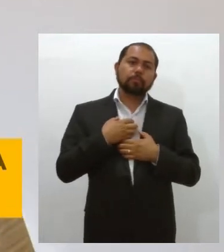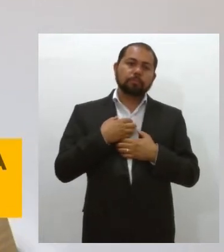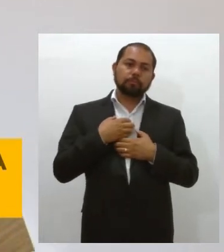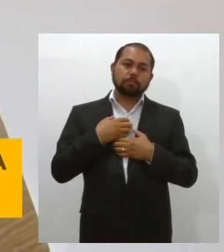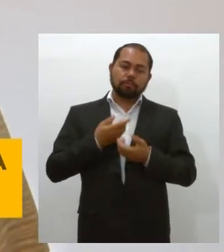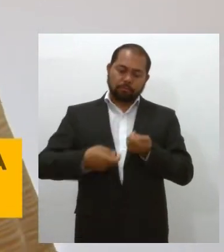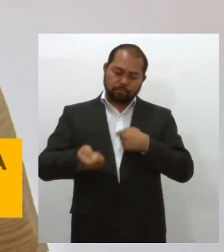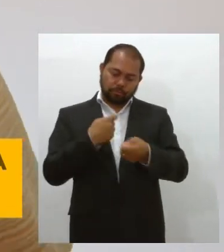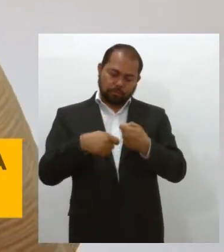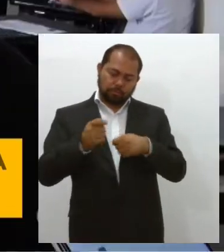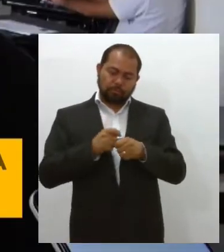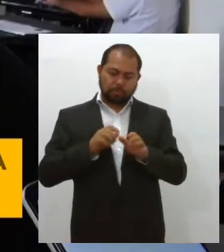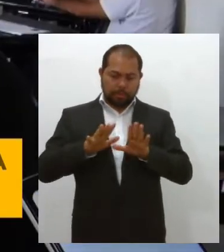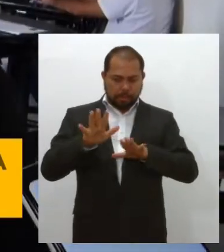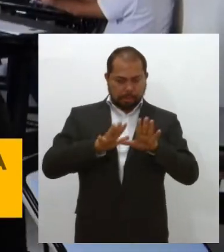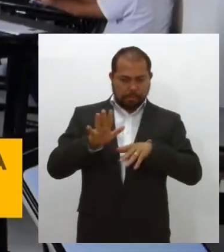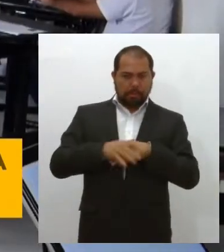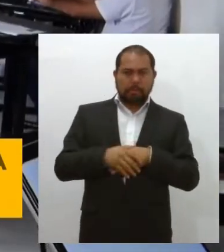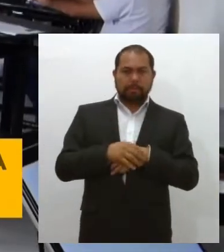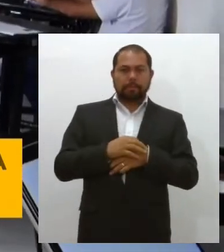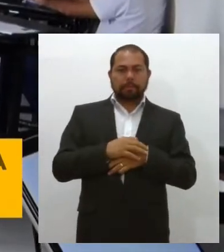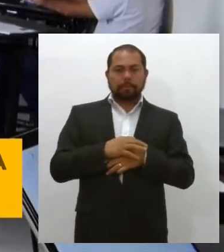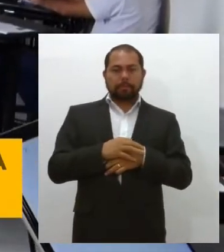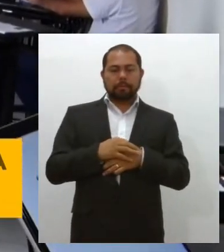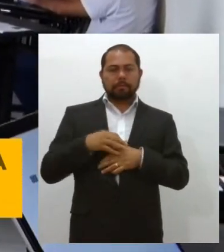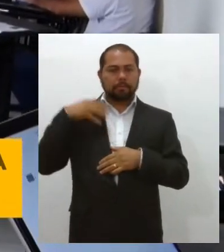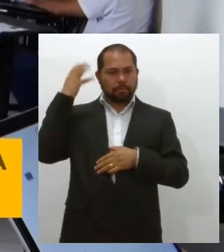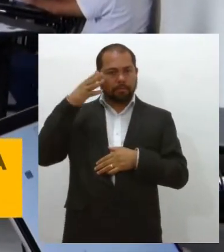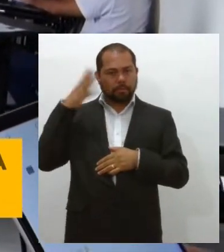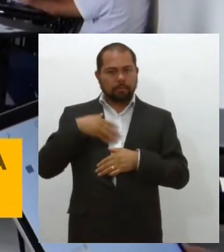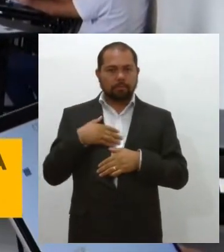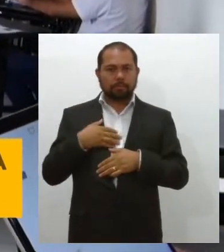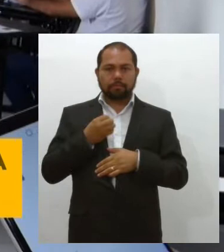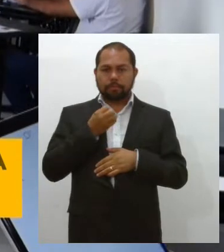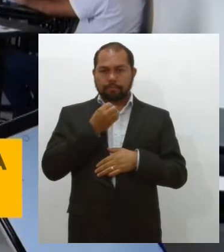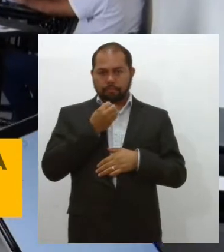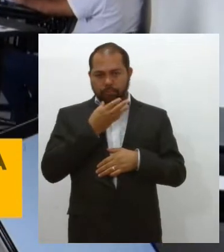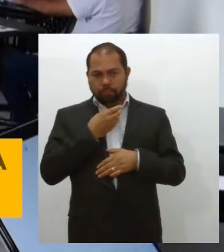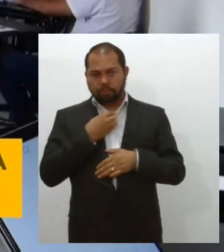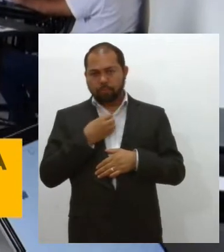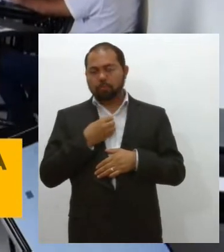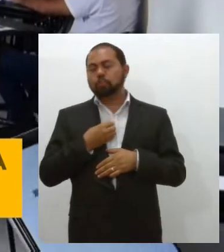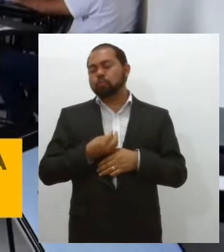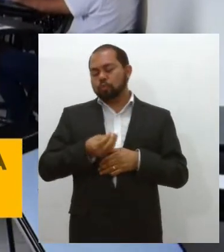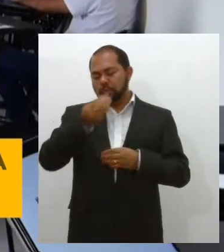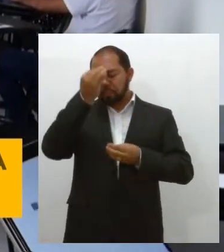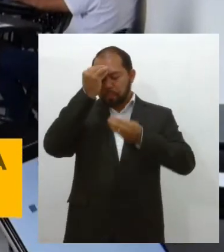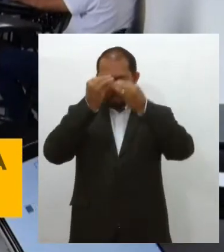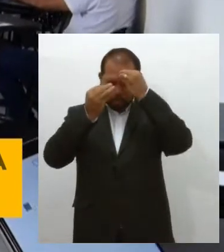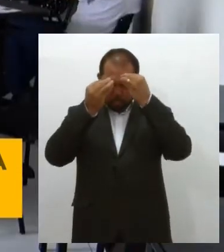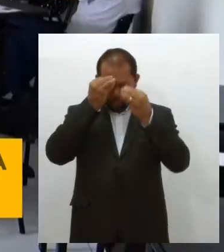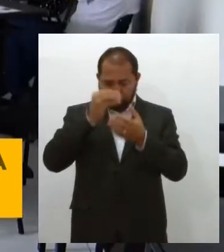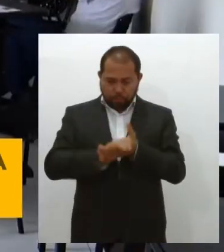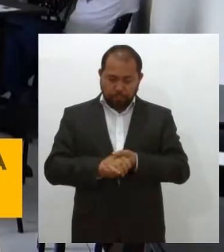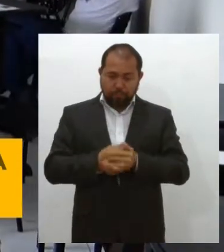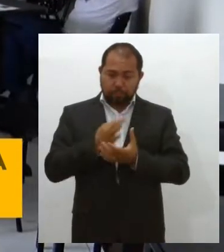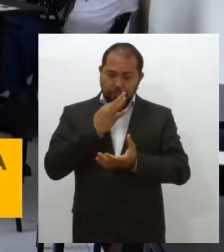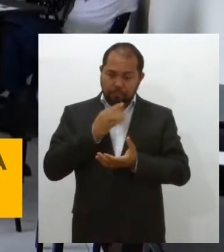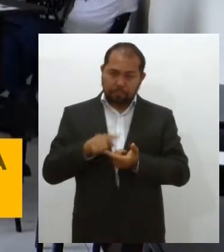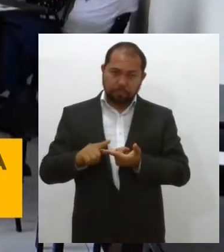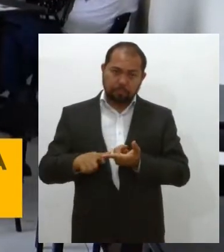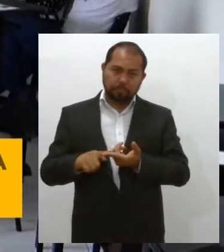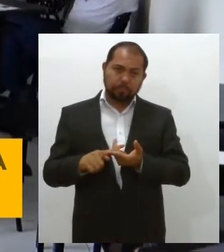mais aguçada. A palestra foi muito enriquecedora, né, na questão de conhecimento. Irá